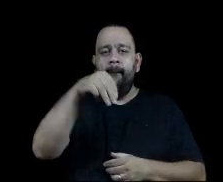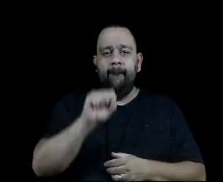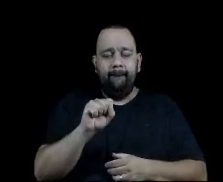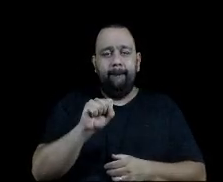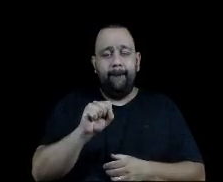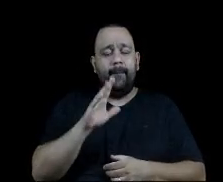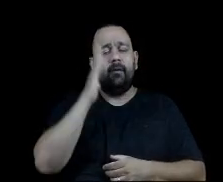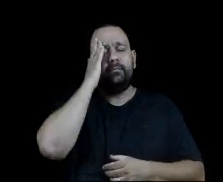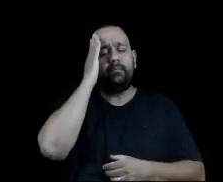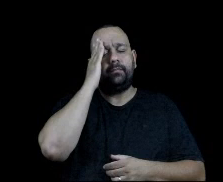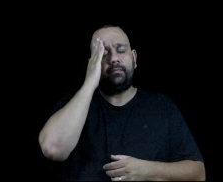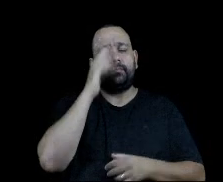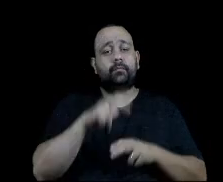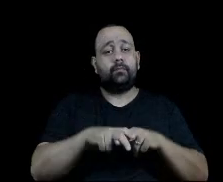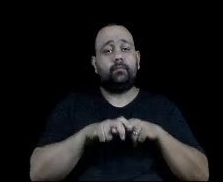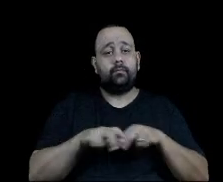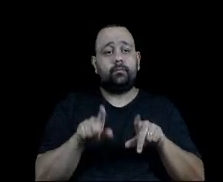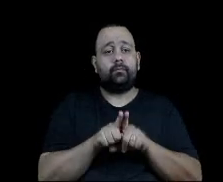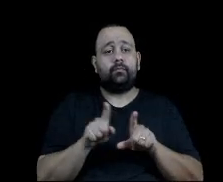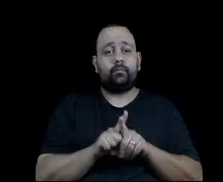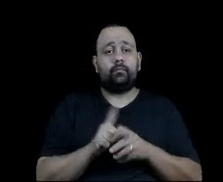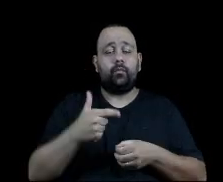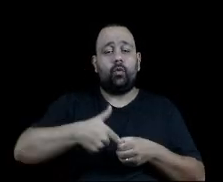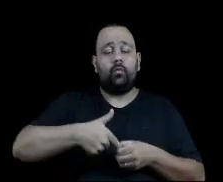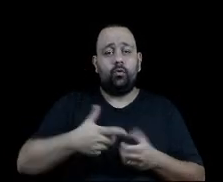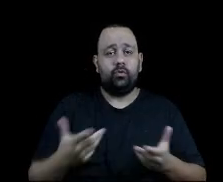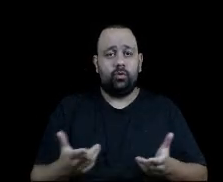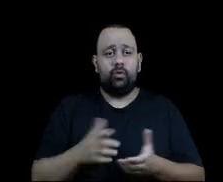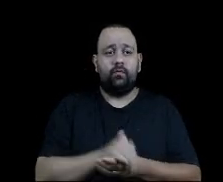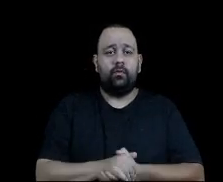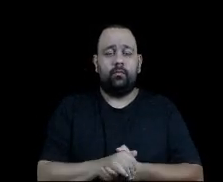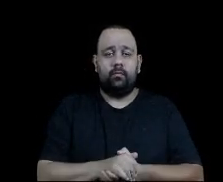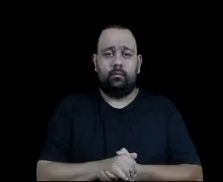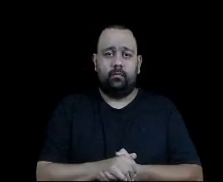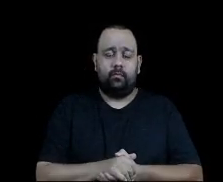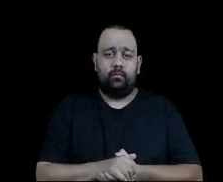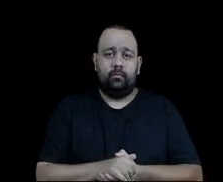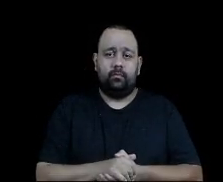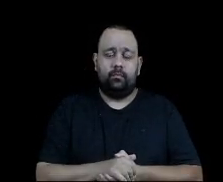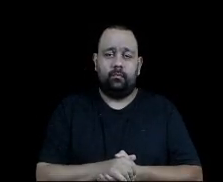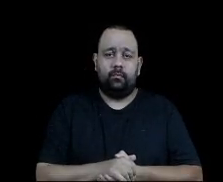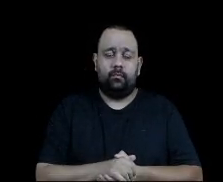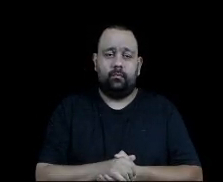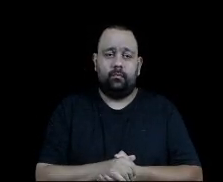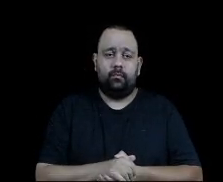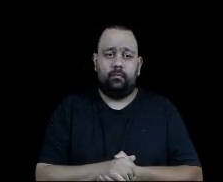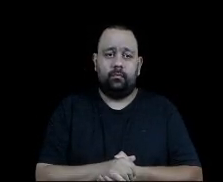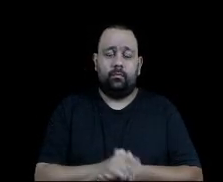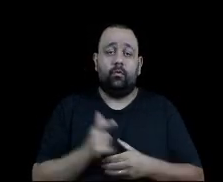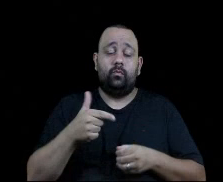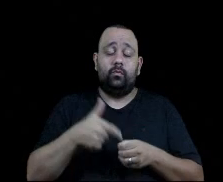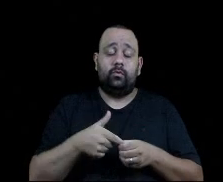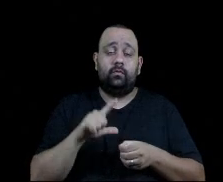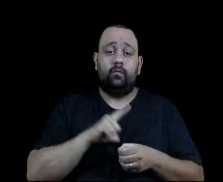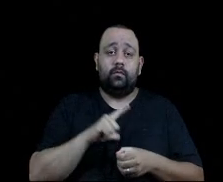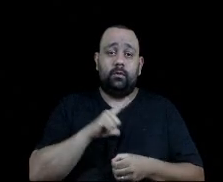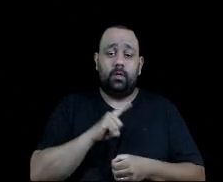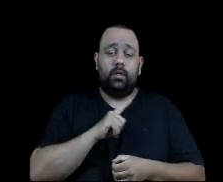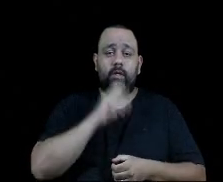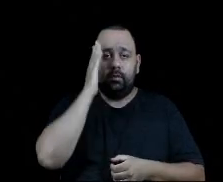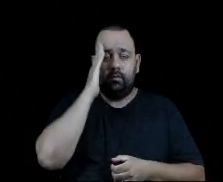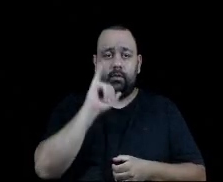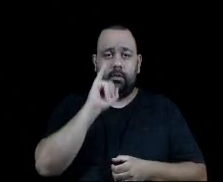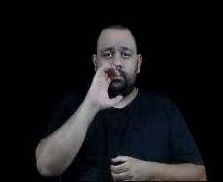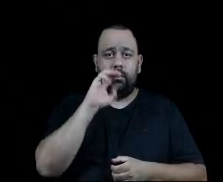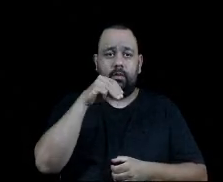no ICMS, já esperado devido ao combustível, né? Que é onde